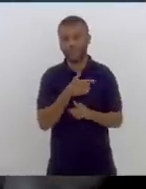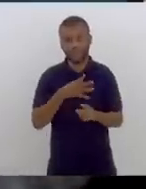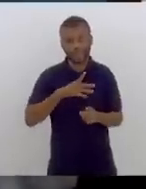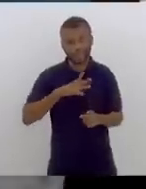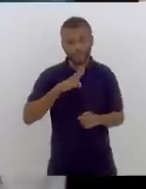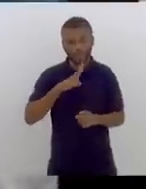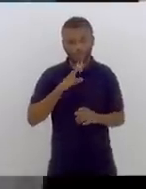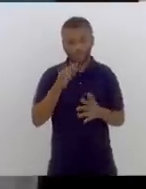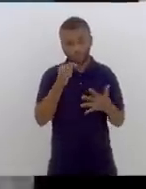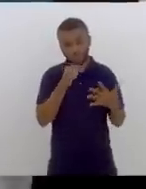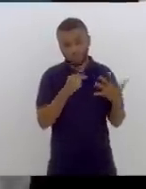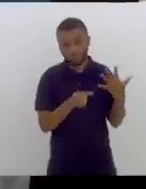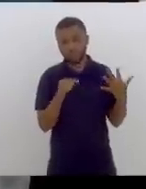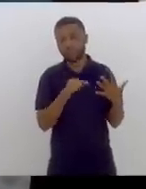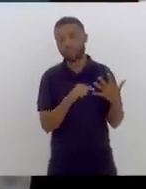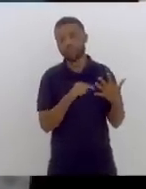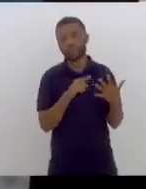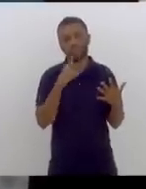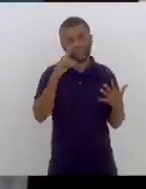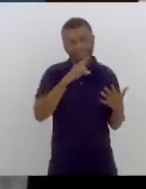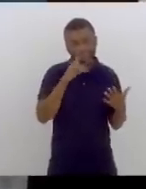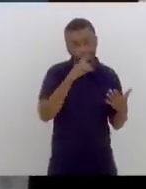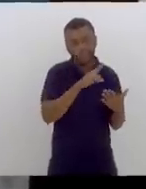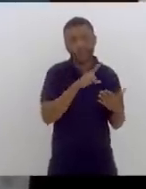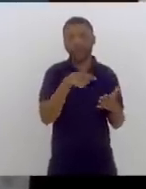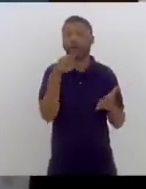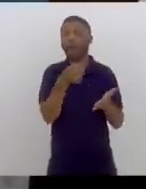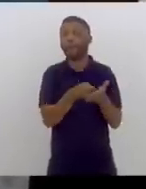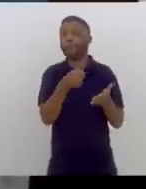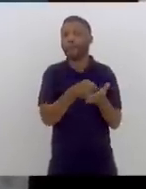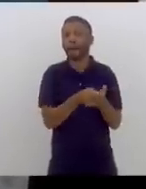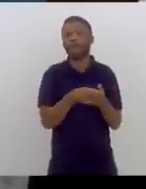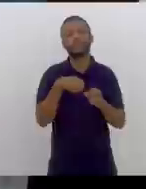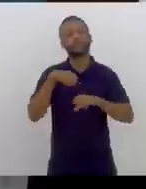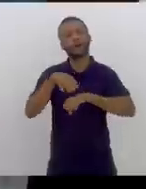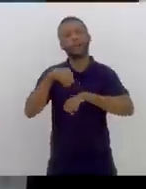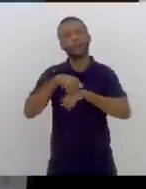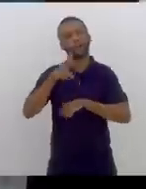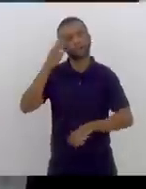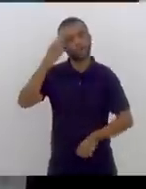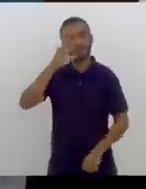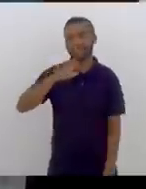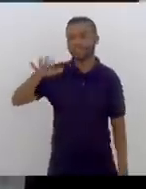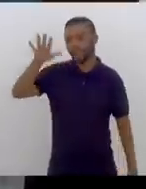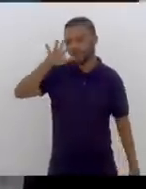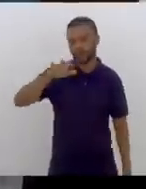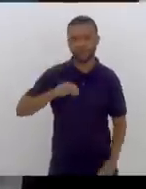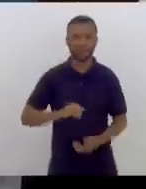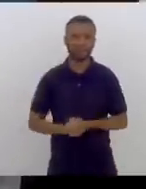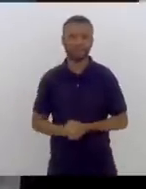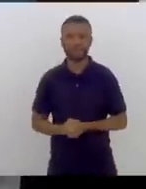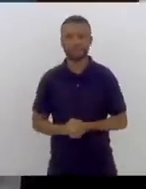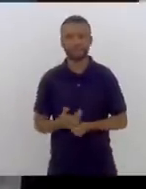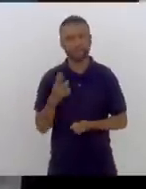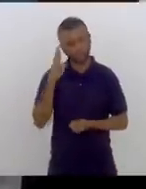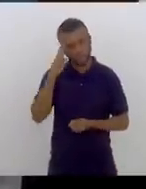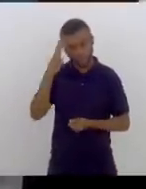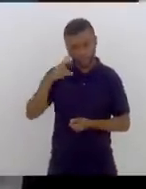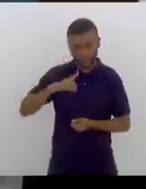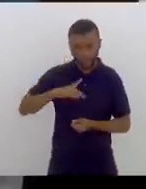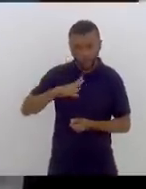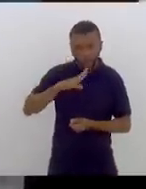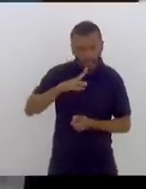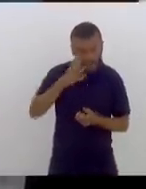de vícios anulatórios ela é obrigada a levar ao conhecimento do comandante geral o Coronel Renato assiste tem conhecimento